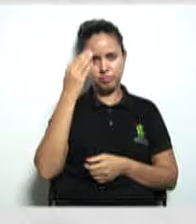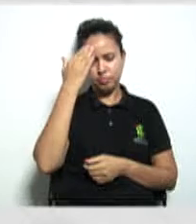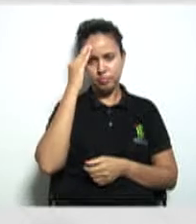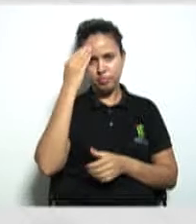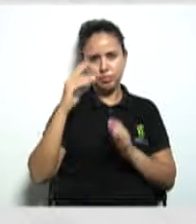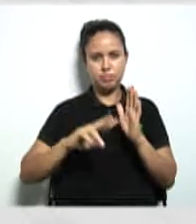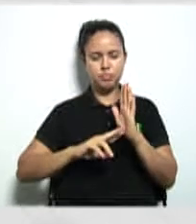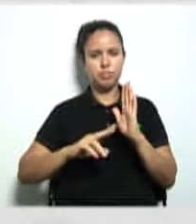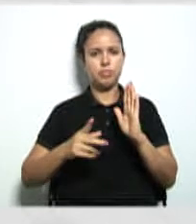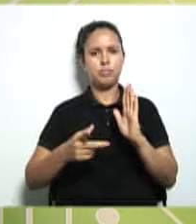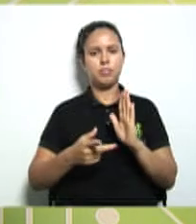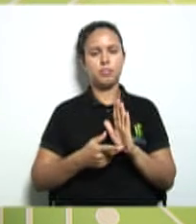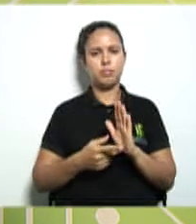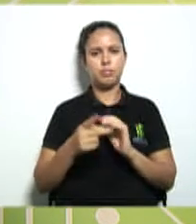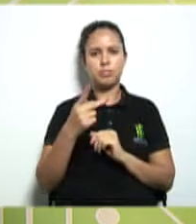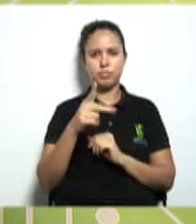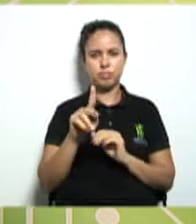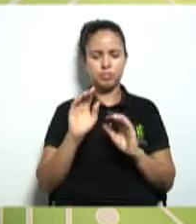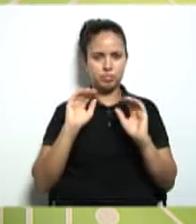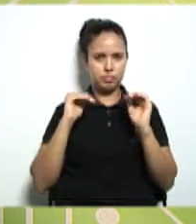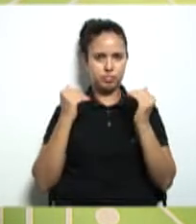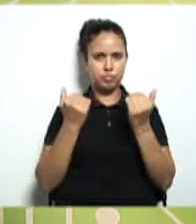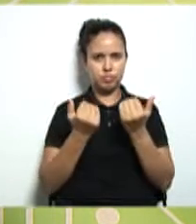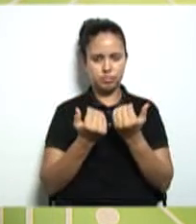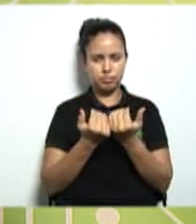De repente, lá na sua comunidade,